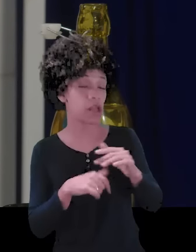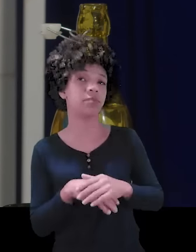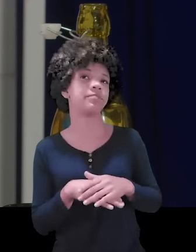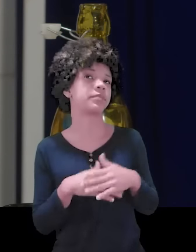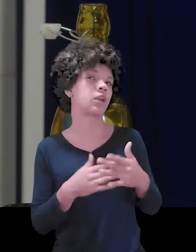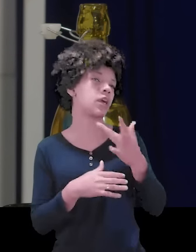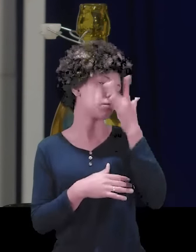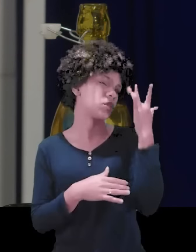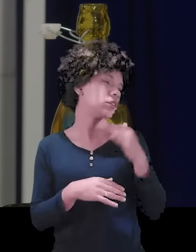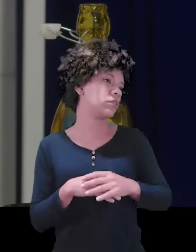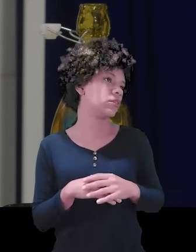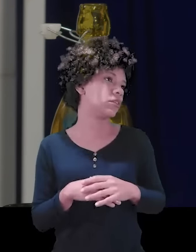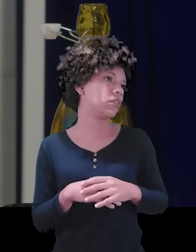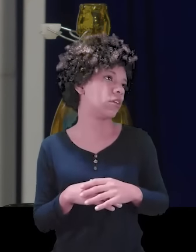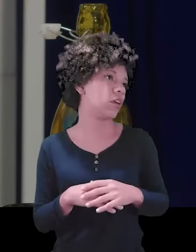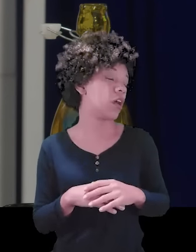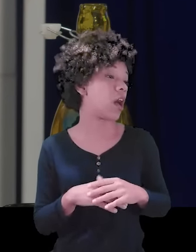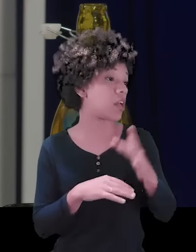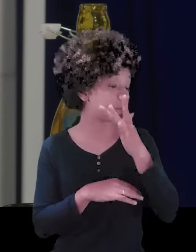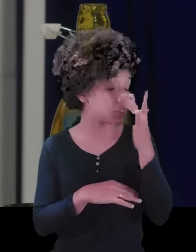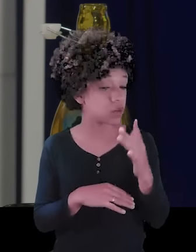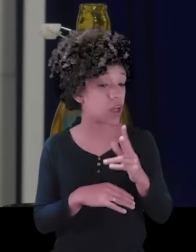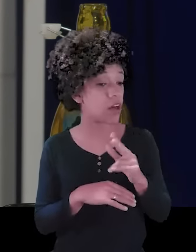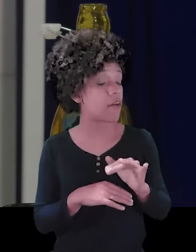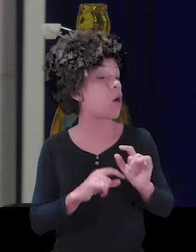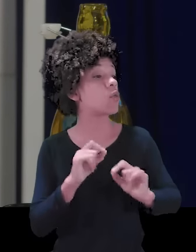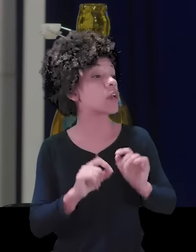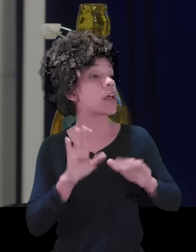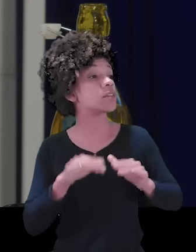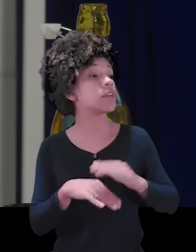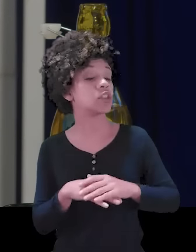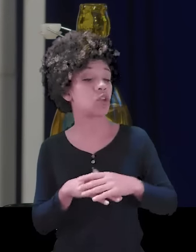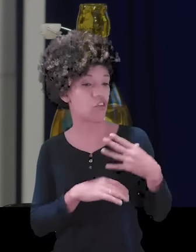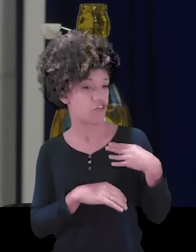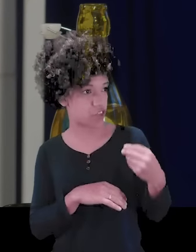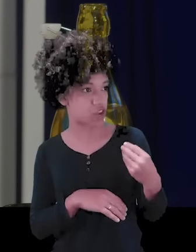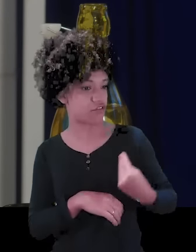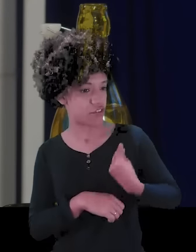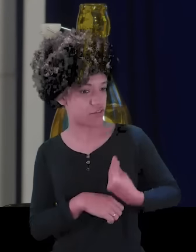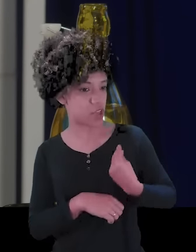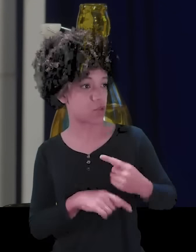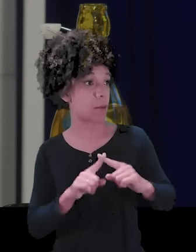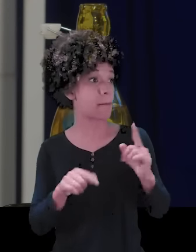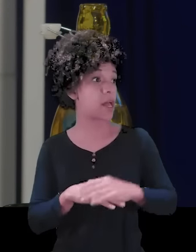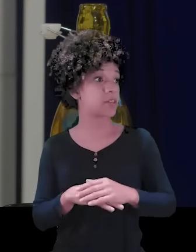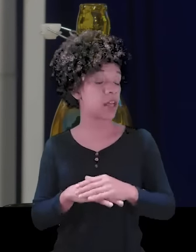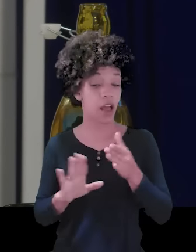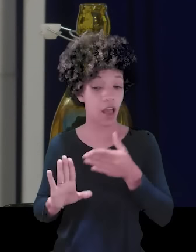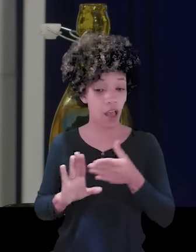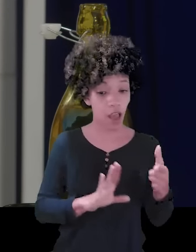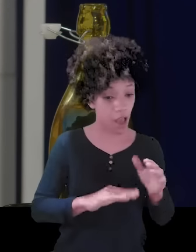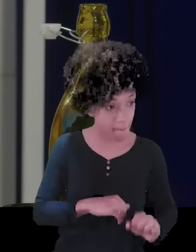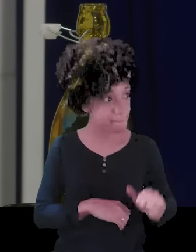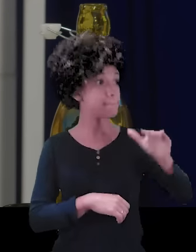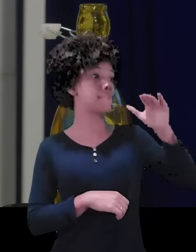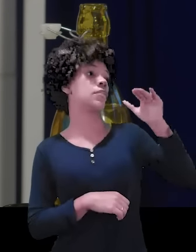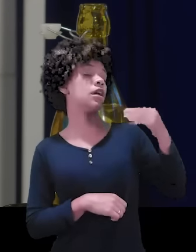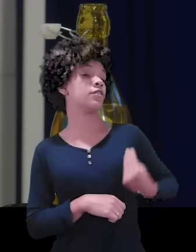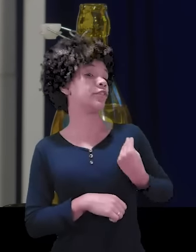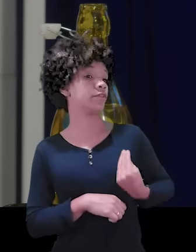outra e as pessoas vão licitação mas às vezes os filhos estão nessa situação e a pessoa cresceu aprendendo